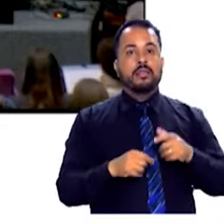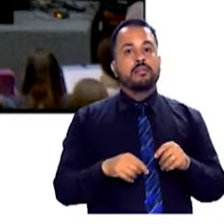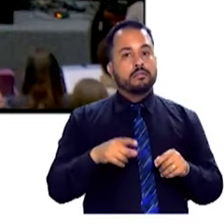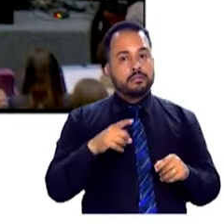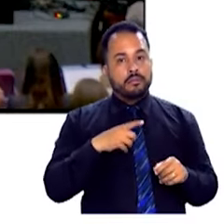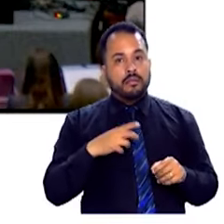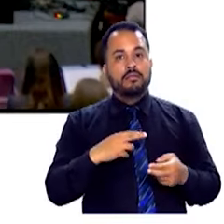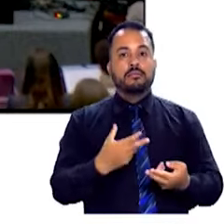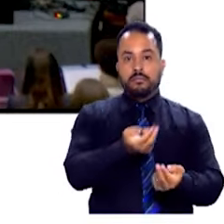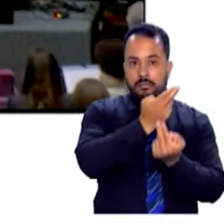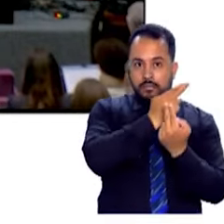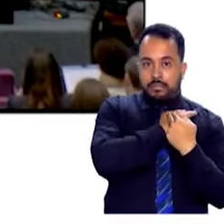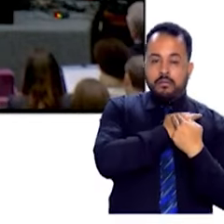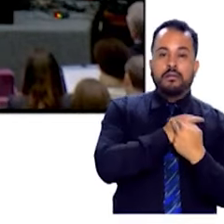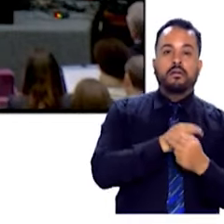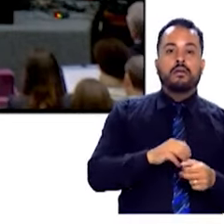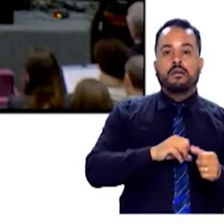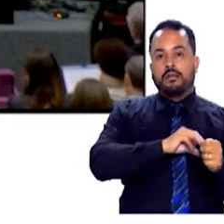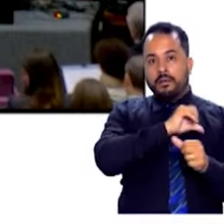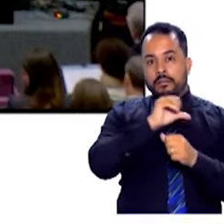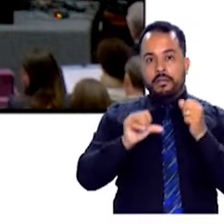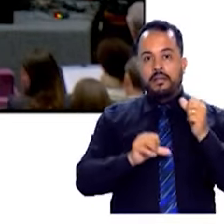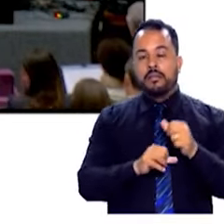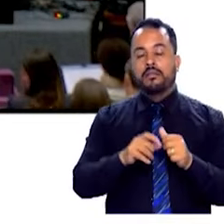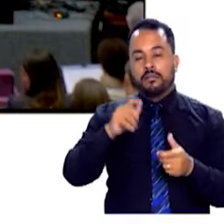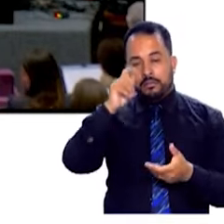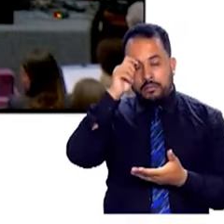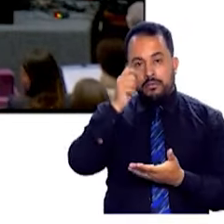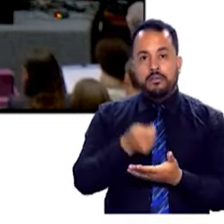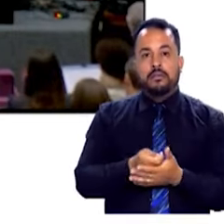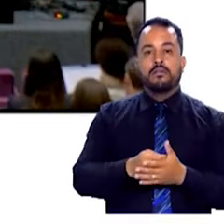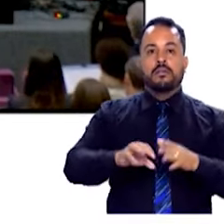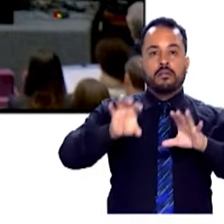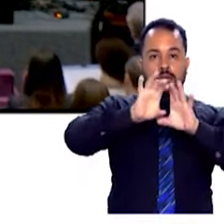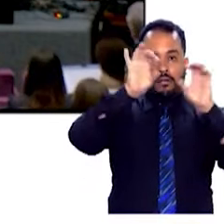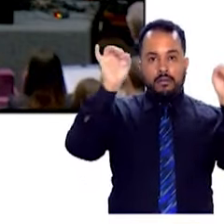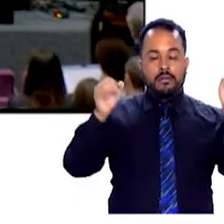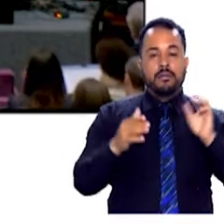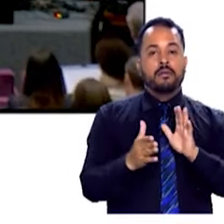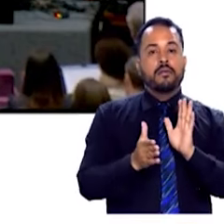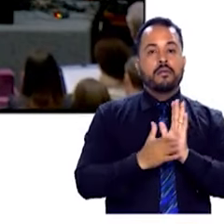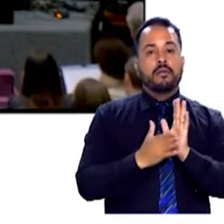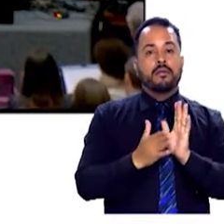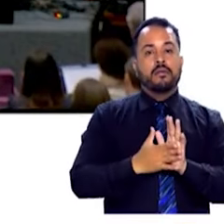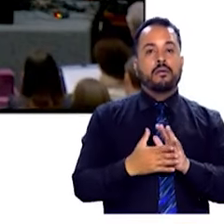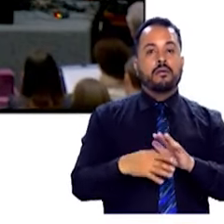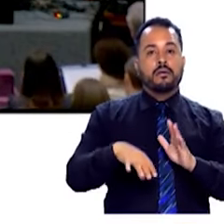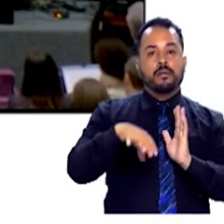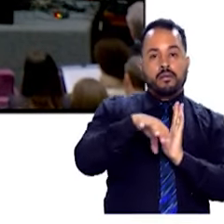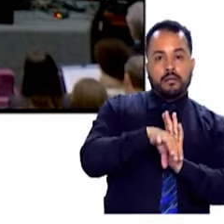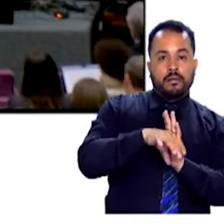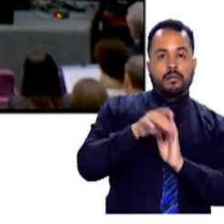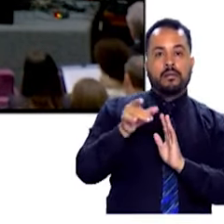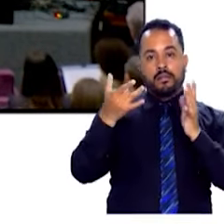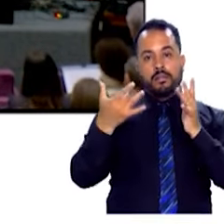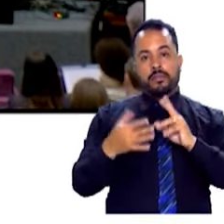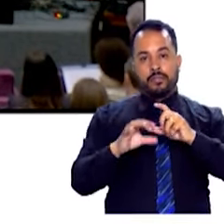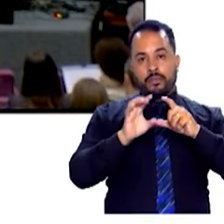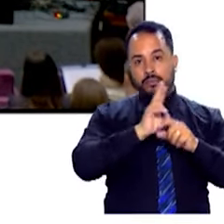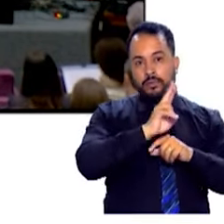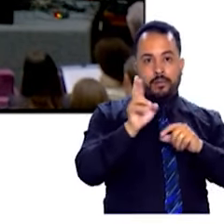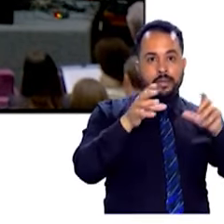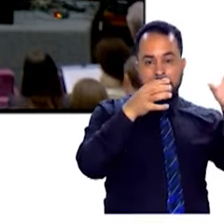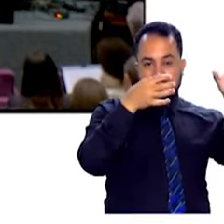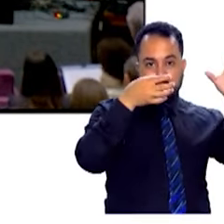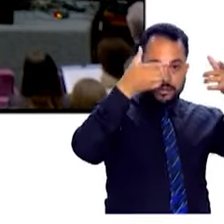mudar decisões dos seus próprios tribunais então havia um apelo que se fazia à Câmara dos Lordes que aí falava Em Nome do Rei para